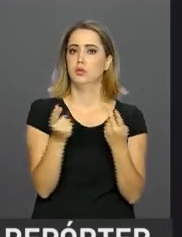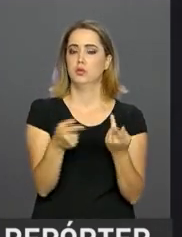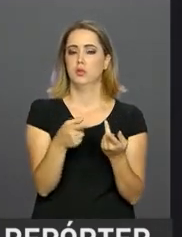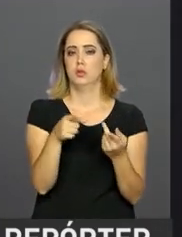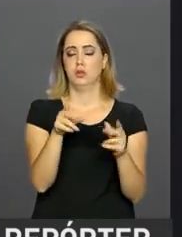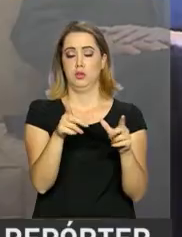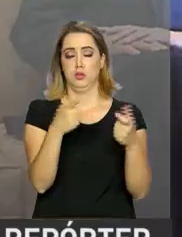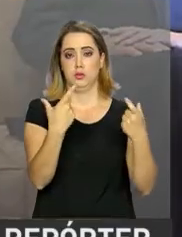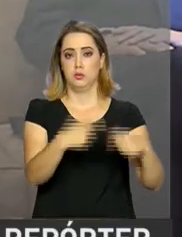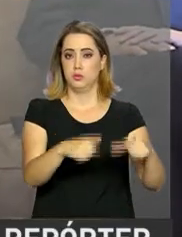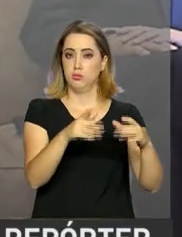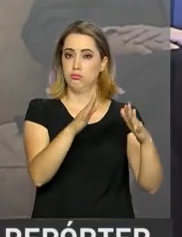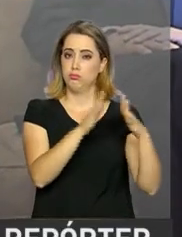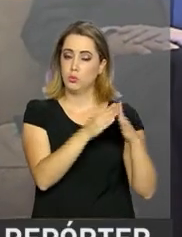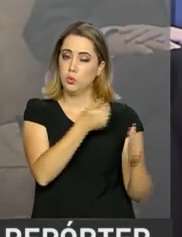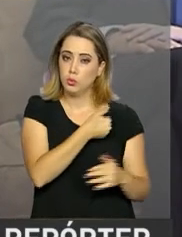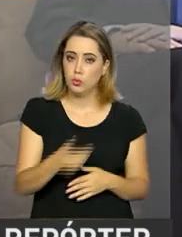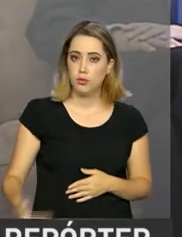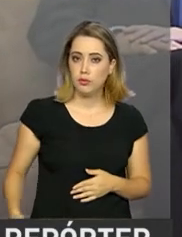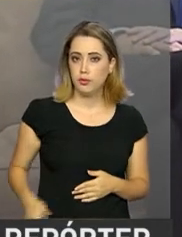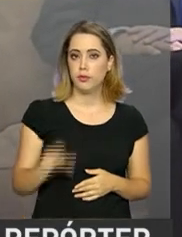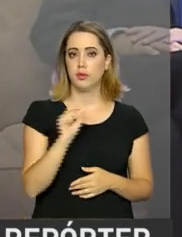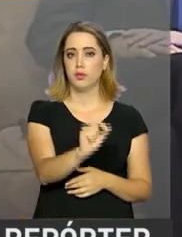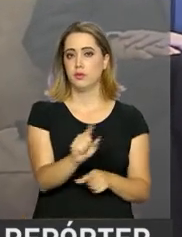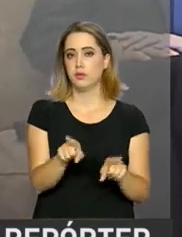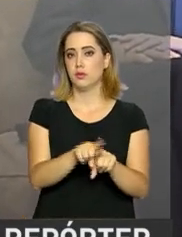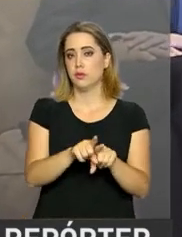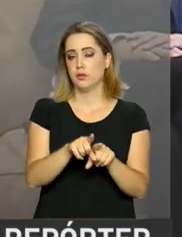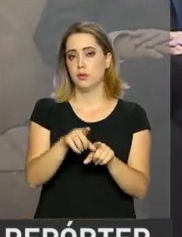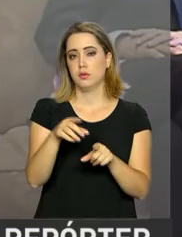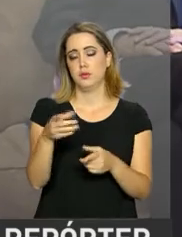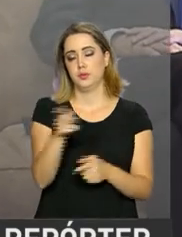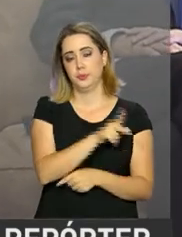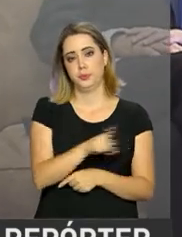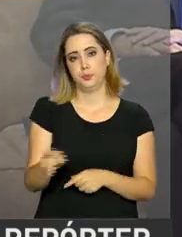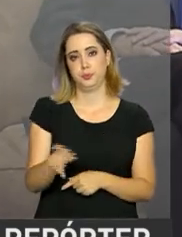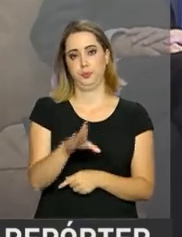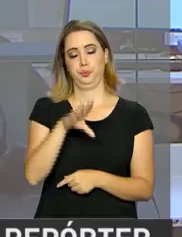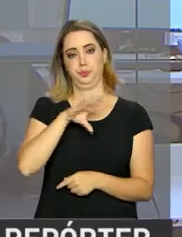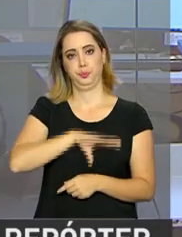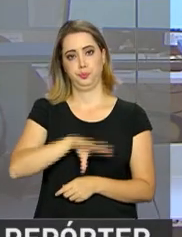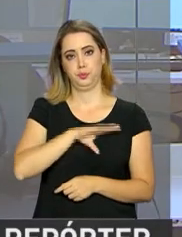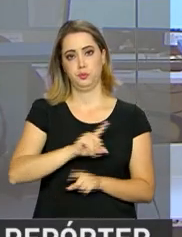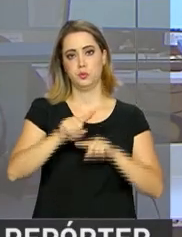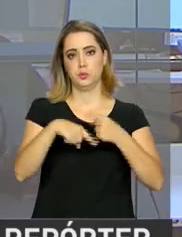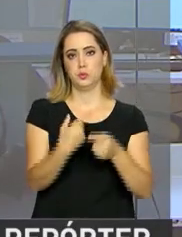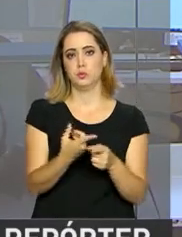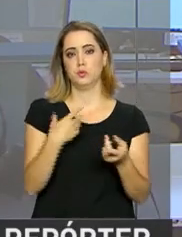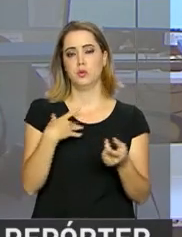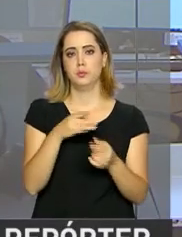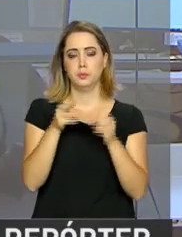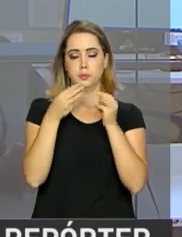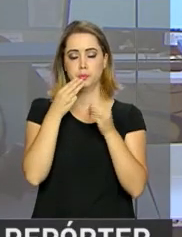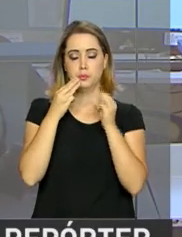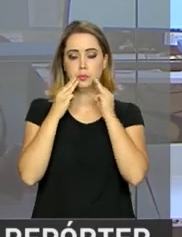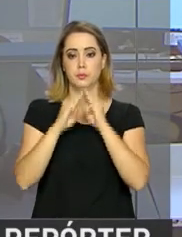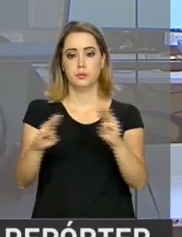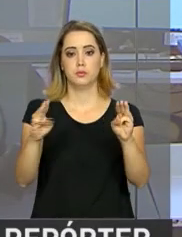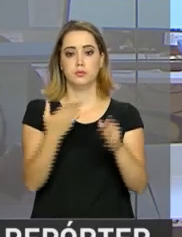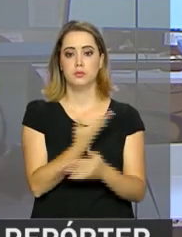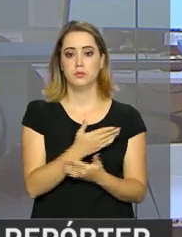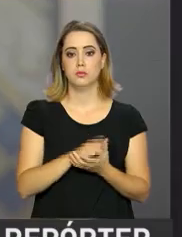o presidente de portugal marcelo rebelo de sousa após o encontro ele deixou uma mensagem